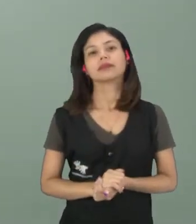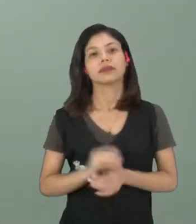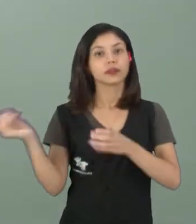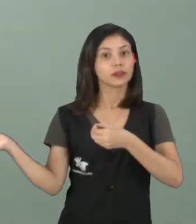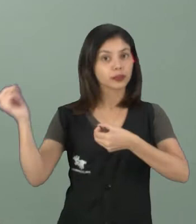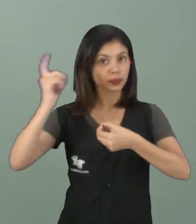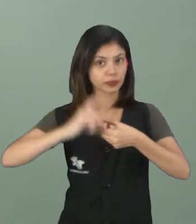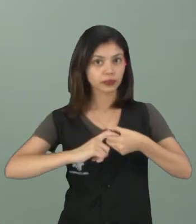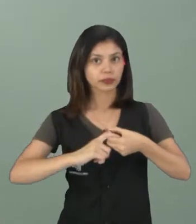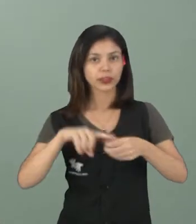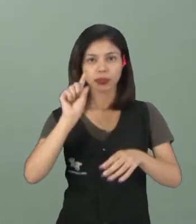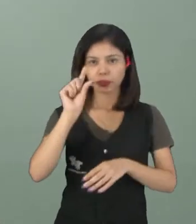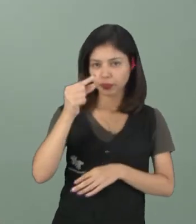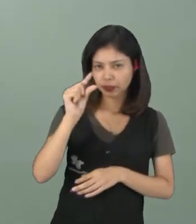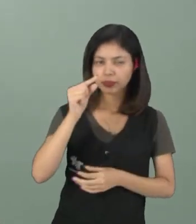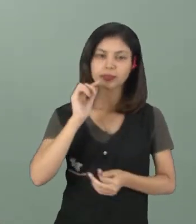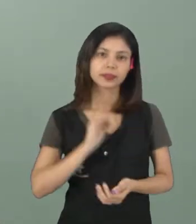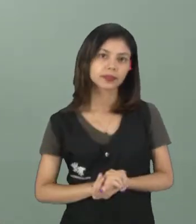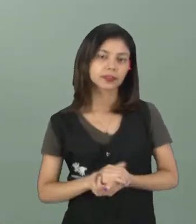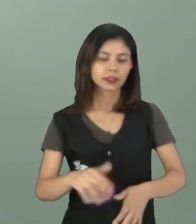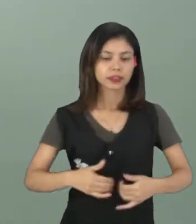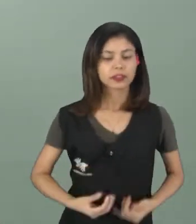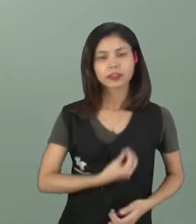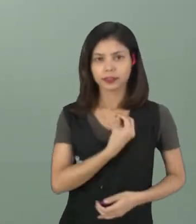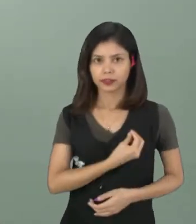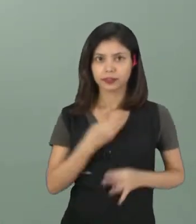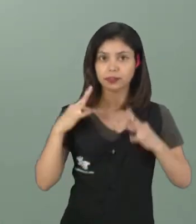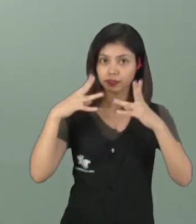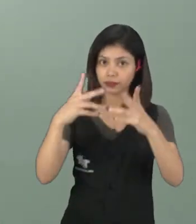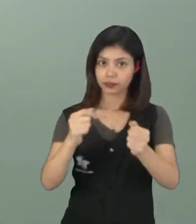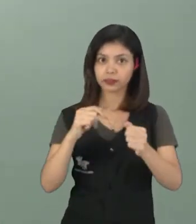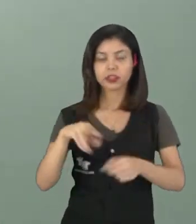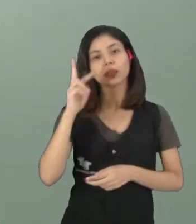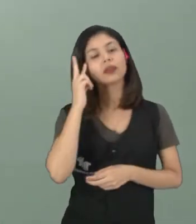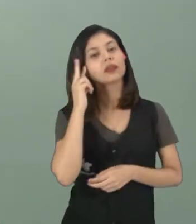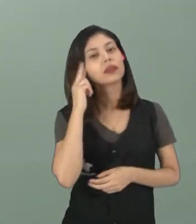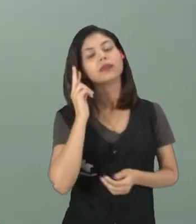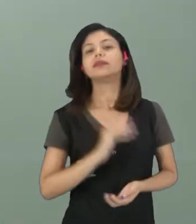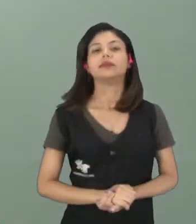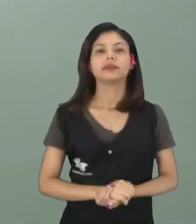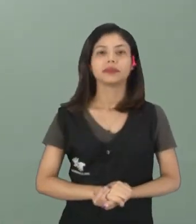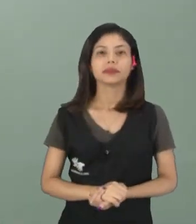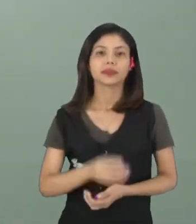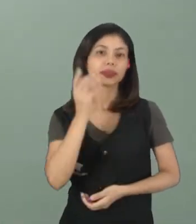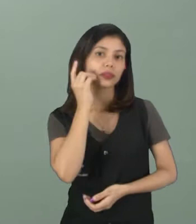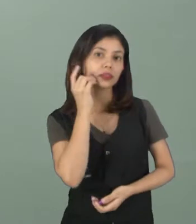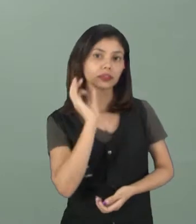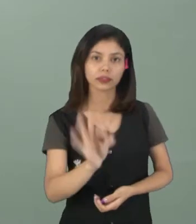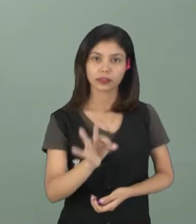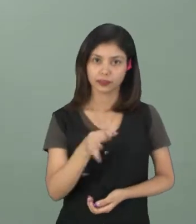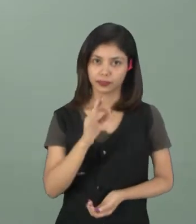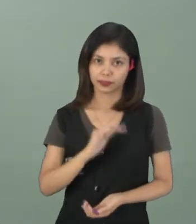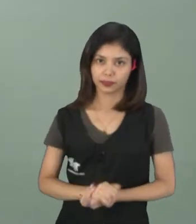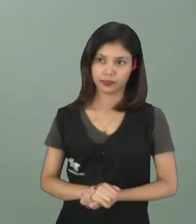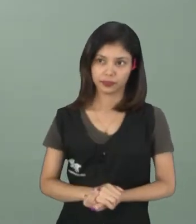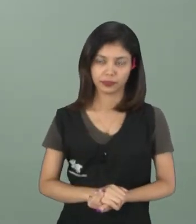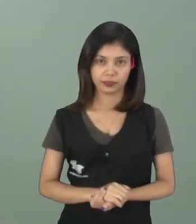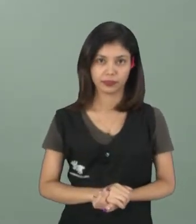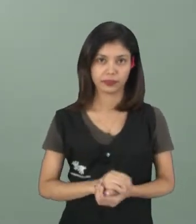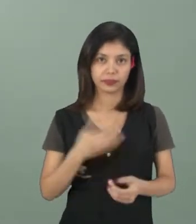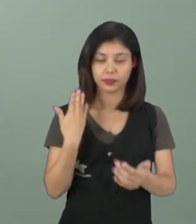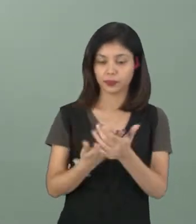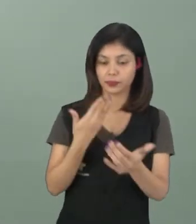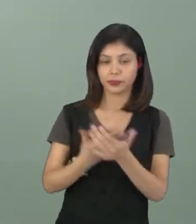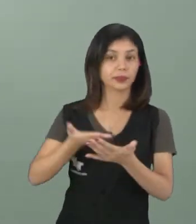voltar aos poucos é a nossa vida nossa rotina normal do dia a dia certinho então